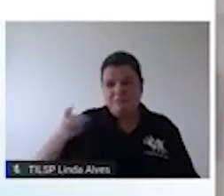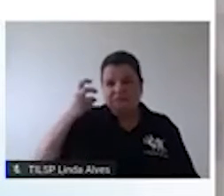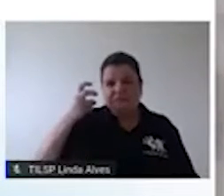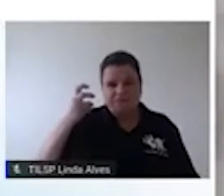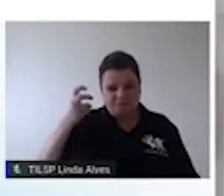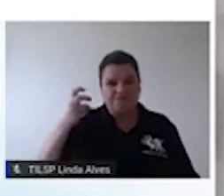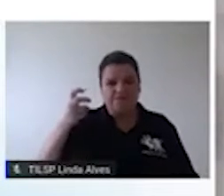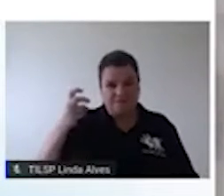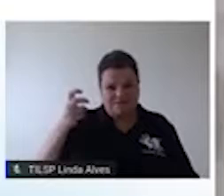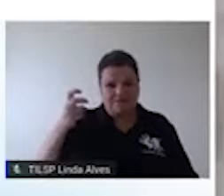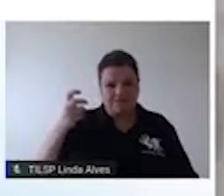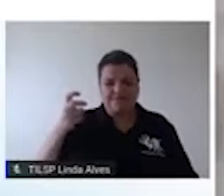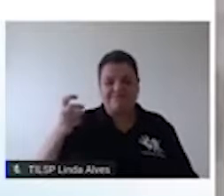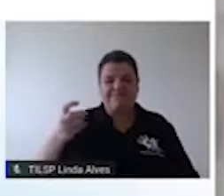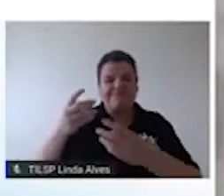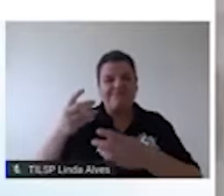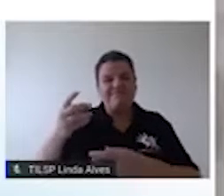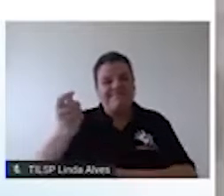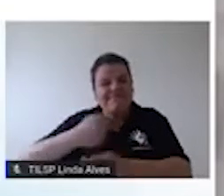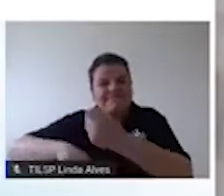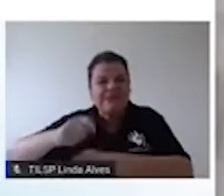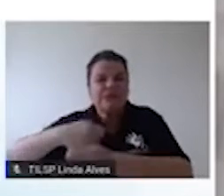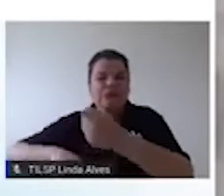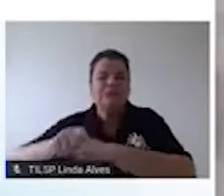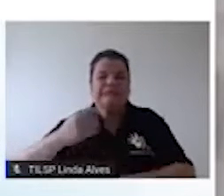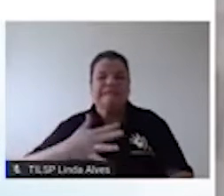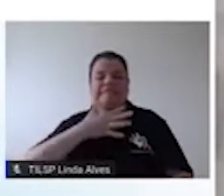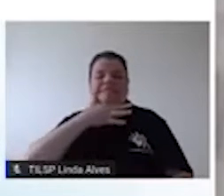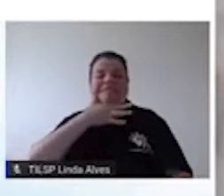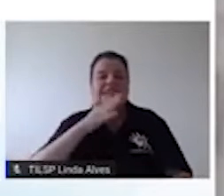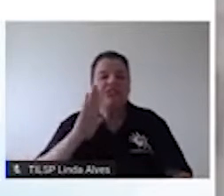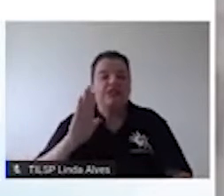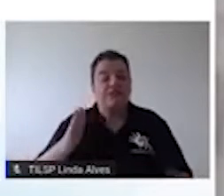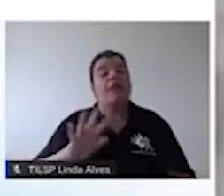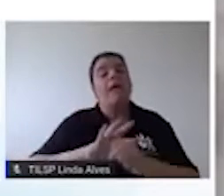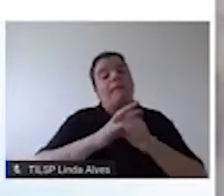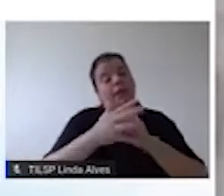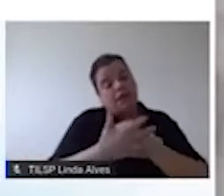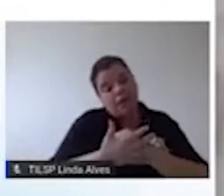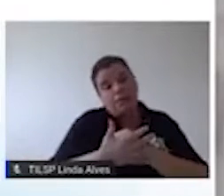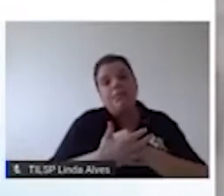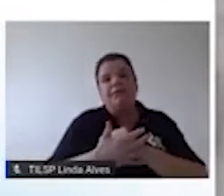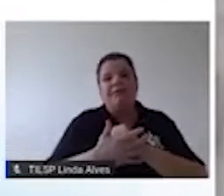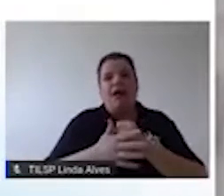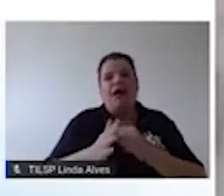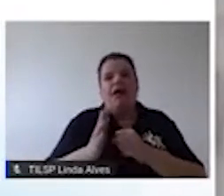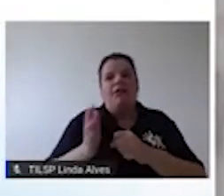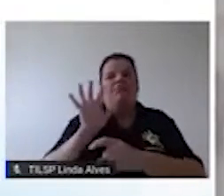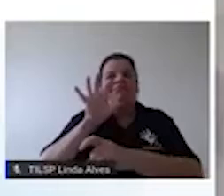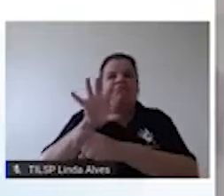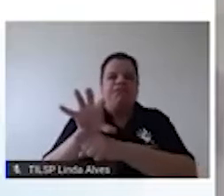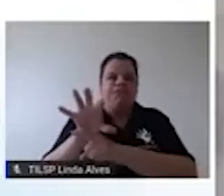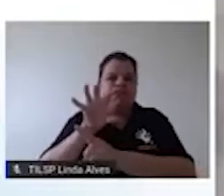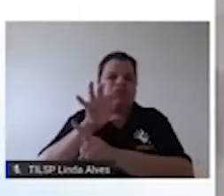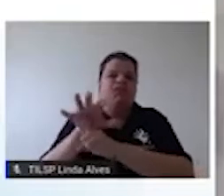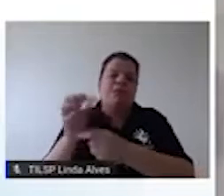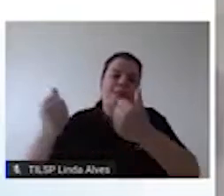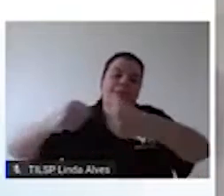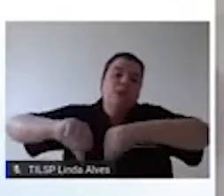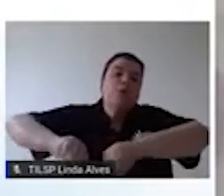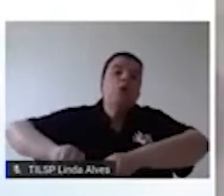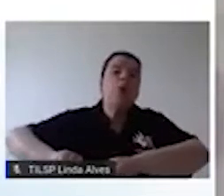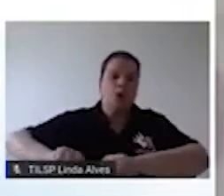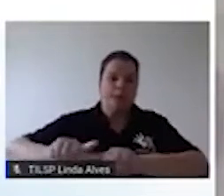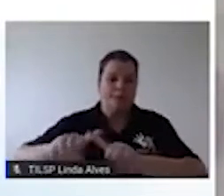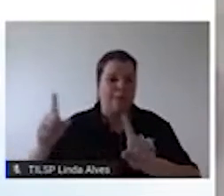já de fragilidade econômica, a pandemia causou um estrago ainda muito maior. Isso, digamos, é a linha de